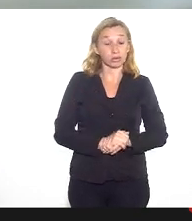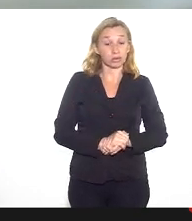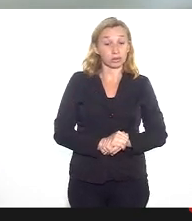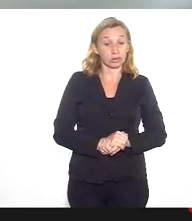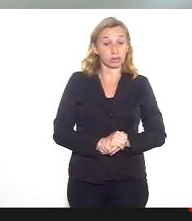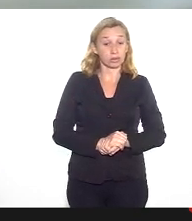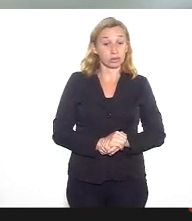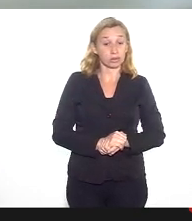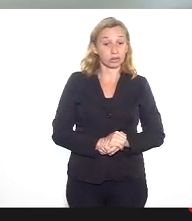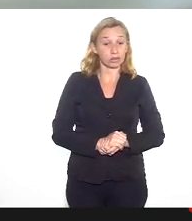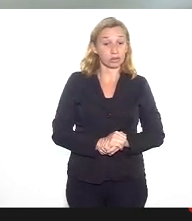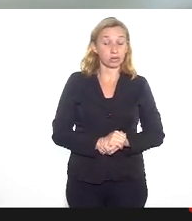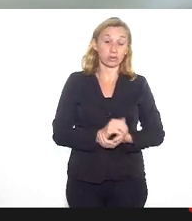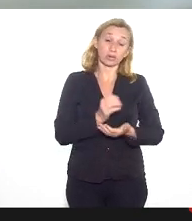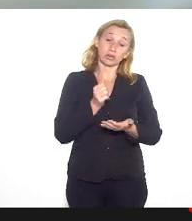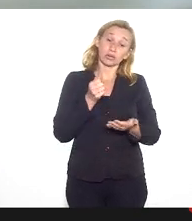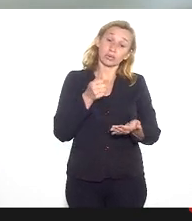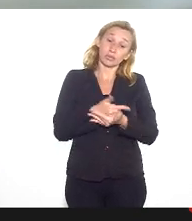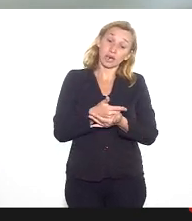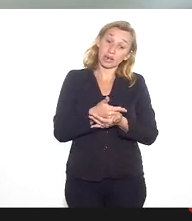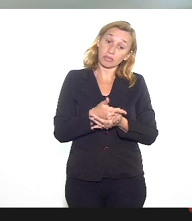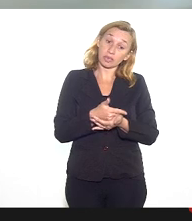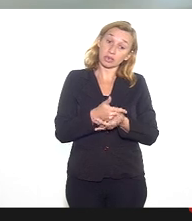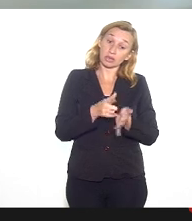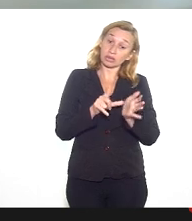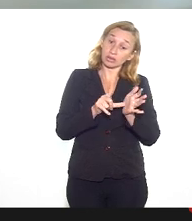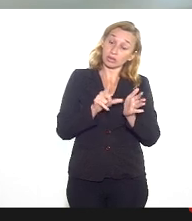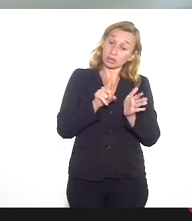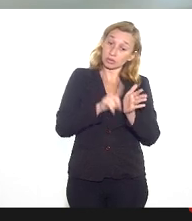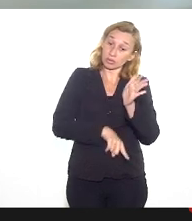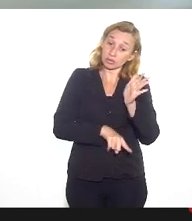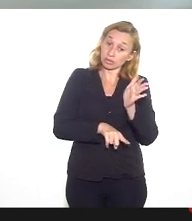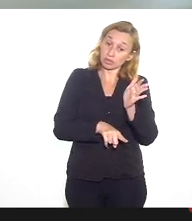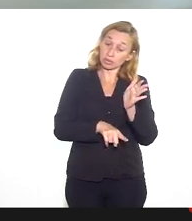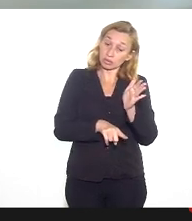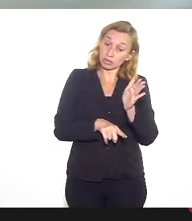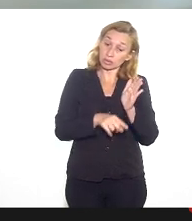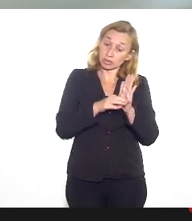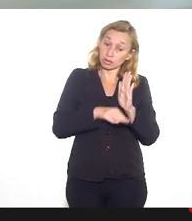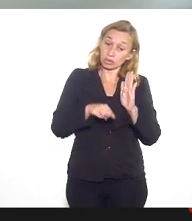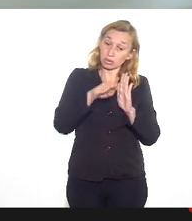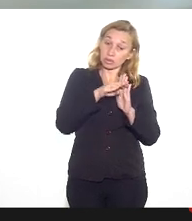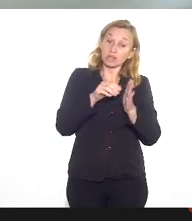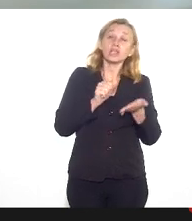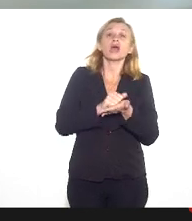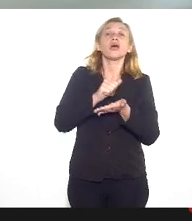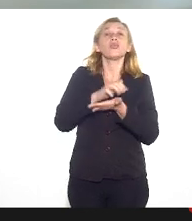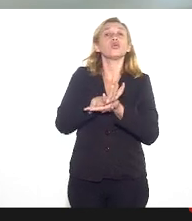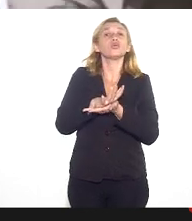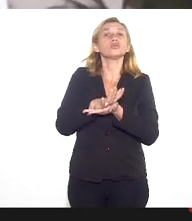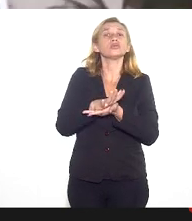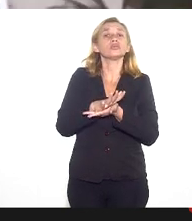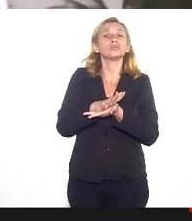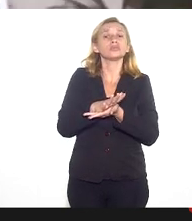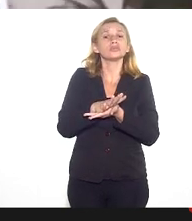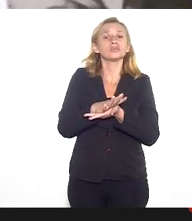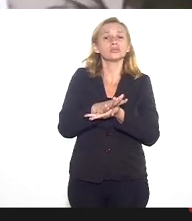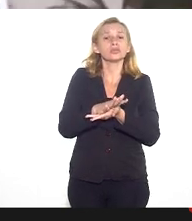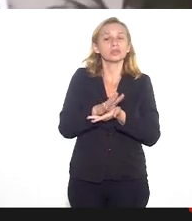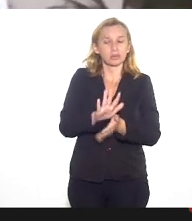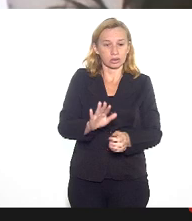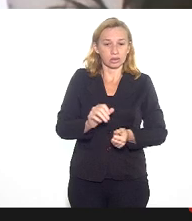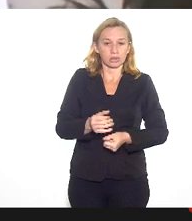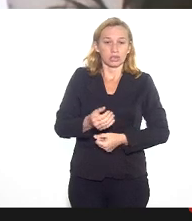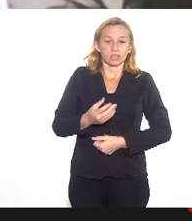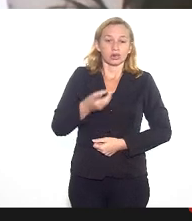Evidentemente, o pagamento atrasado, o pagamento do abatimento a maior, sim, mas e a multa? Fica com deputado quem? Luiz Paulo, se